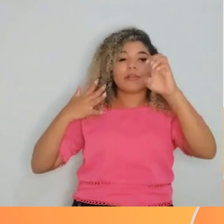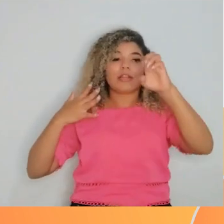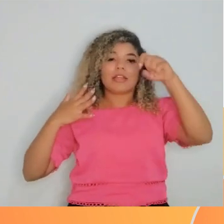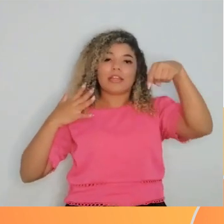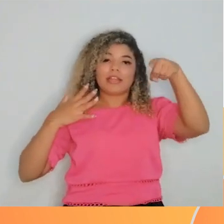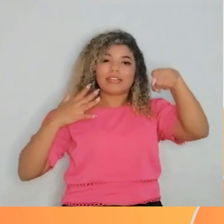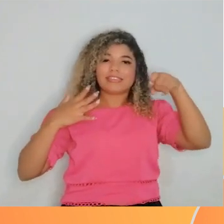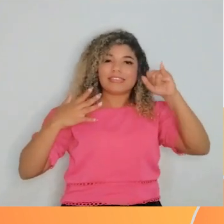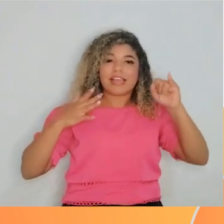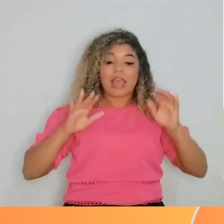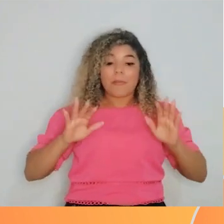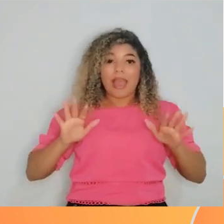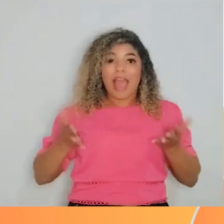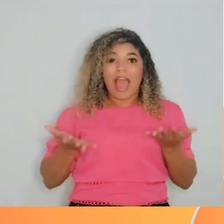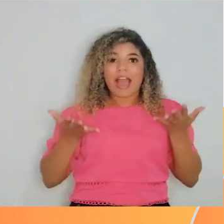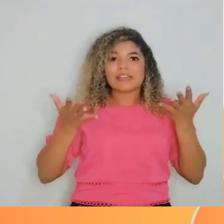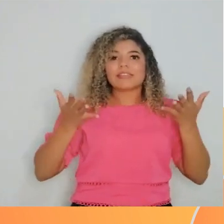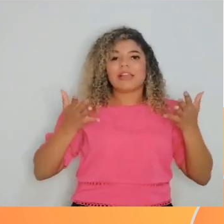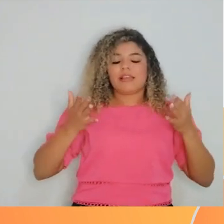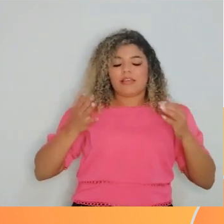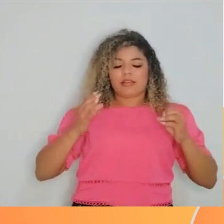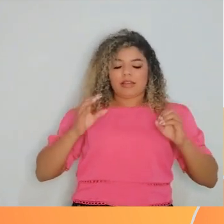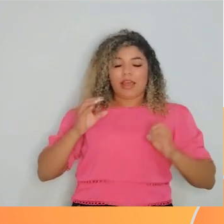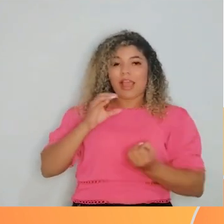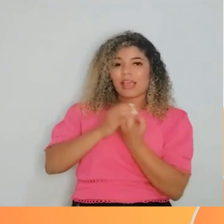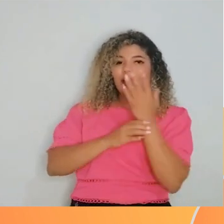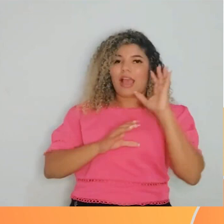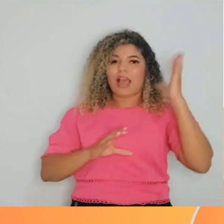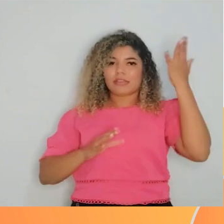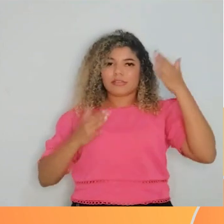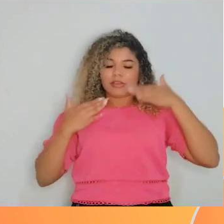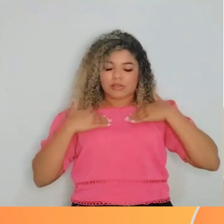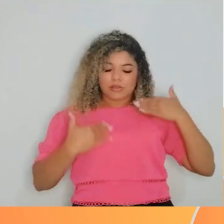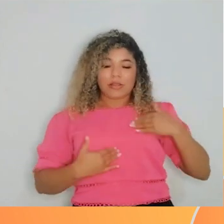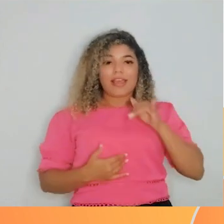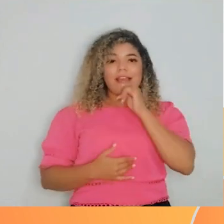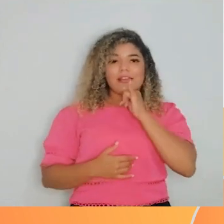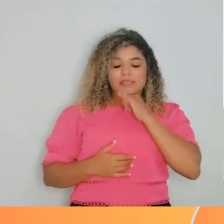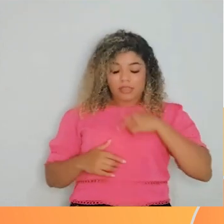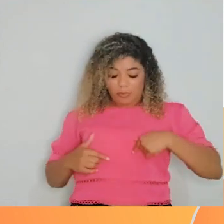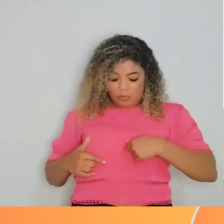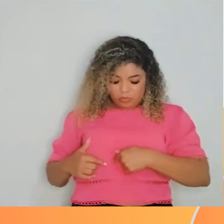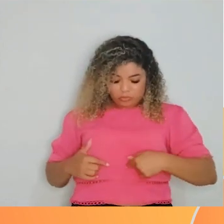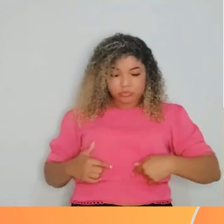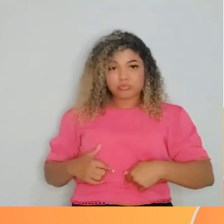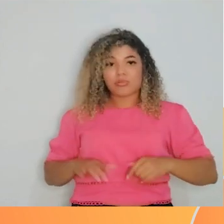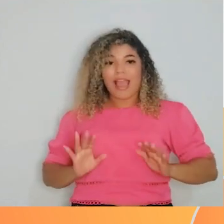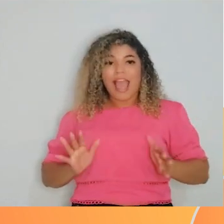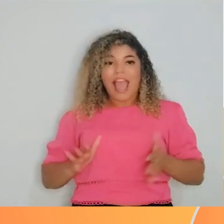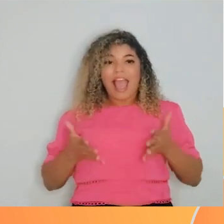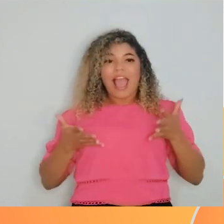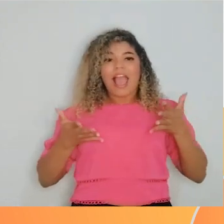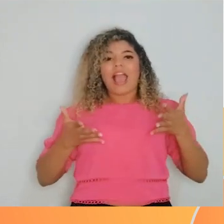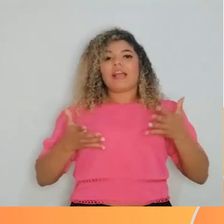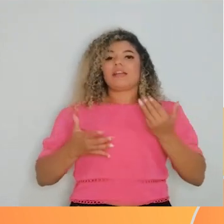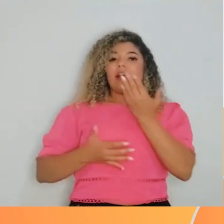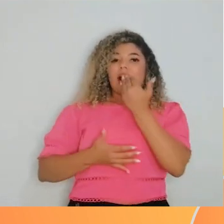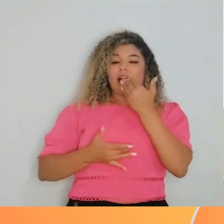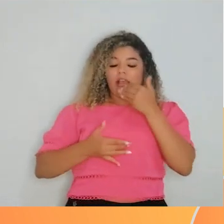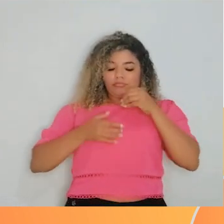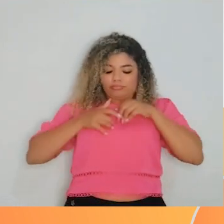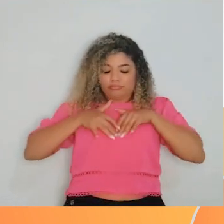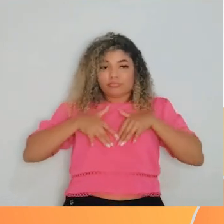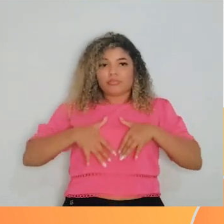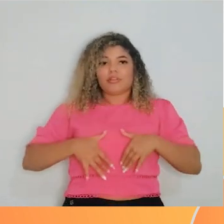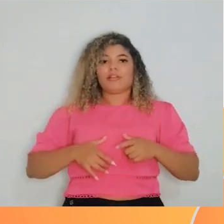enzimas, aceleram reações no nosso organismo, que são extremamente importantes. Enzimas digestivas, por exemplo, que atuam na digestão dos alimentos